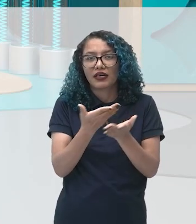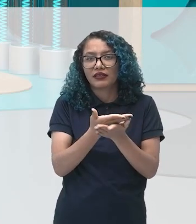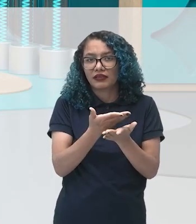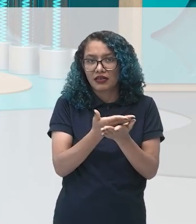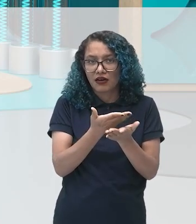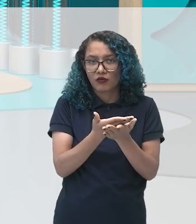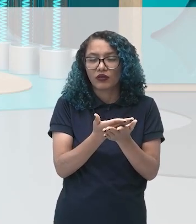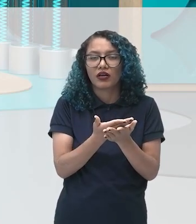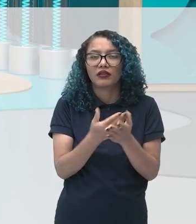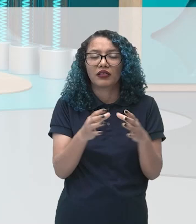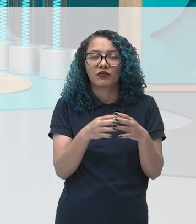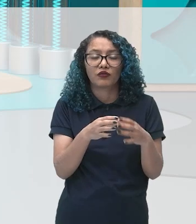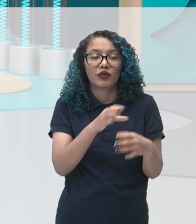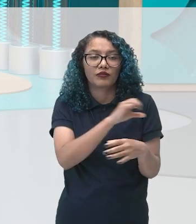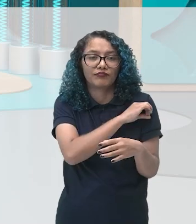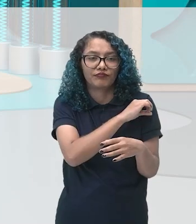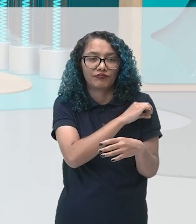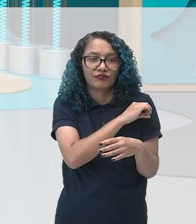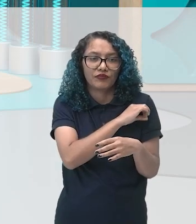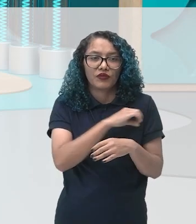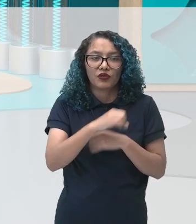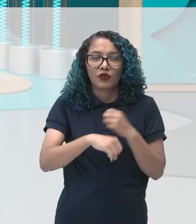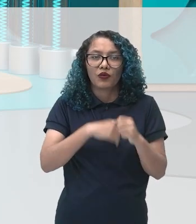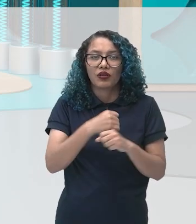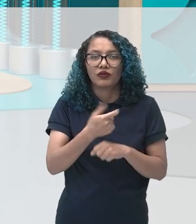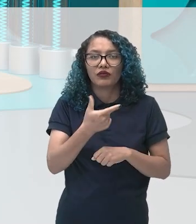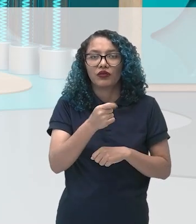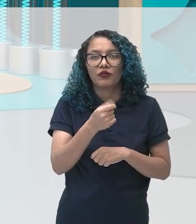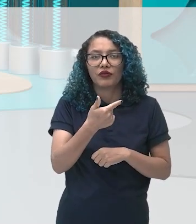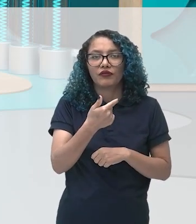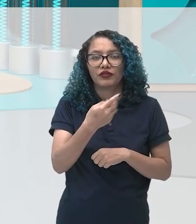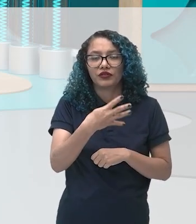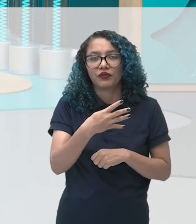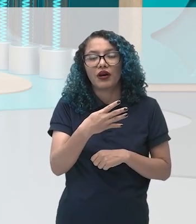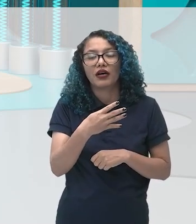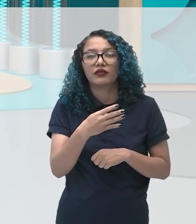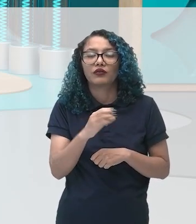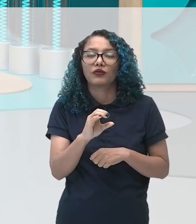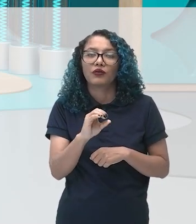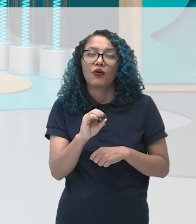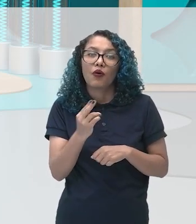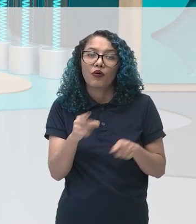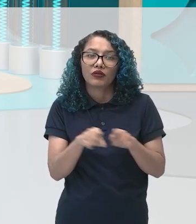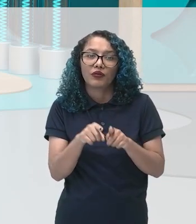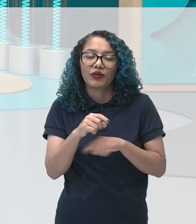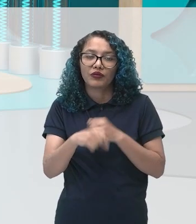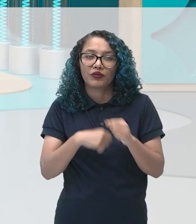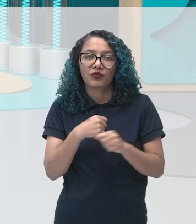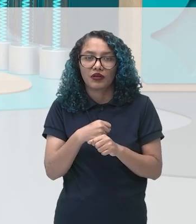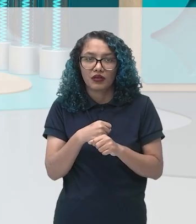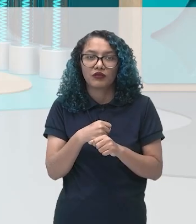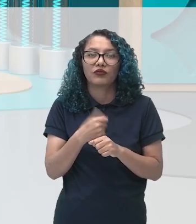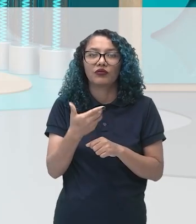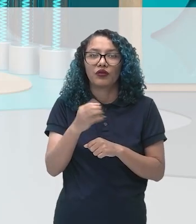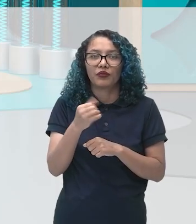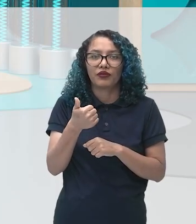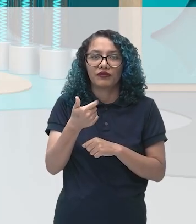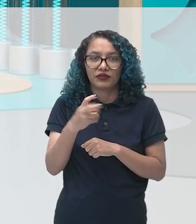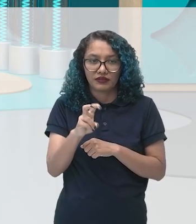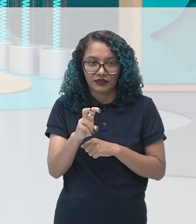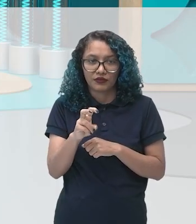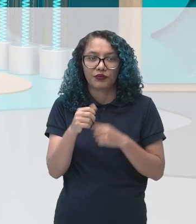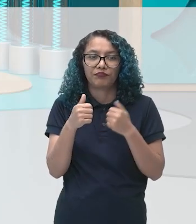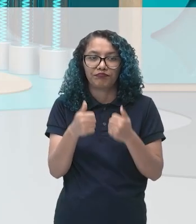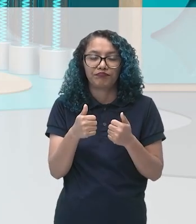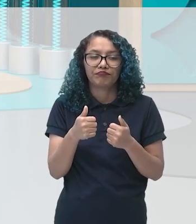bom? 2024 e 2025, essa entrevista tem repercutido ao longo aqui das séries do 9º ano, certo?